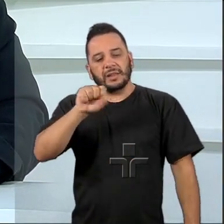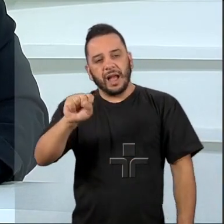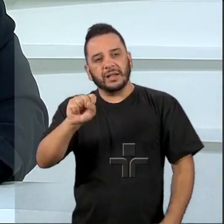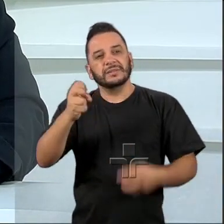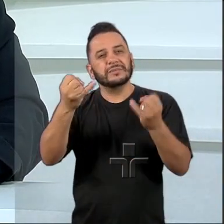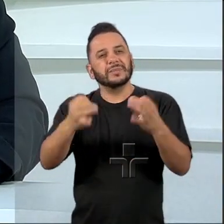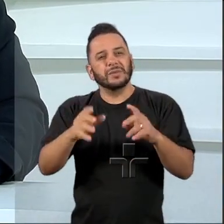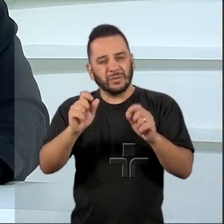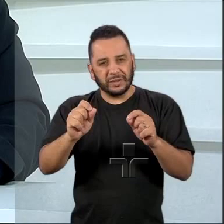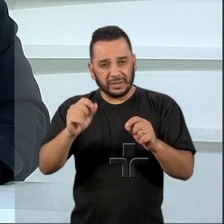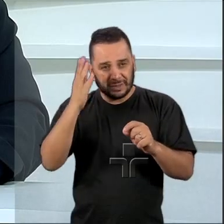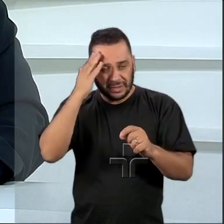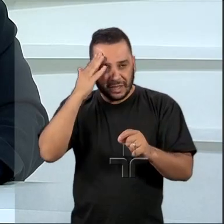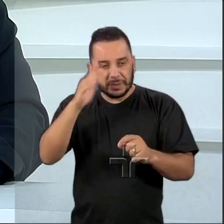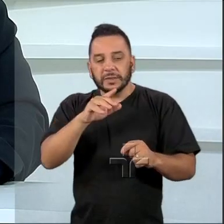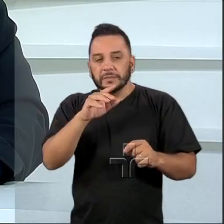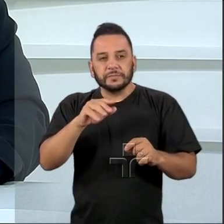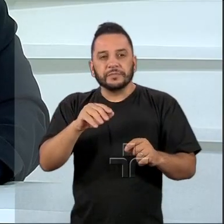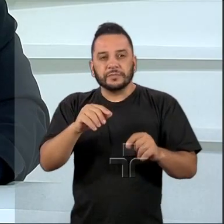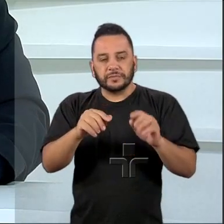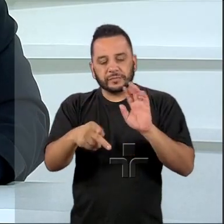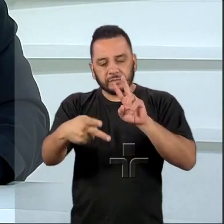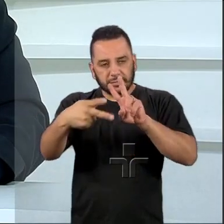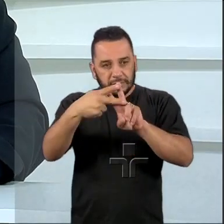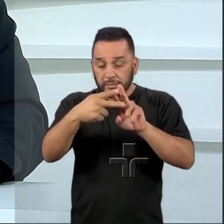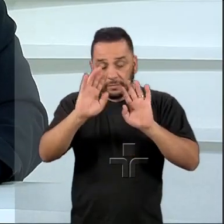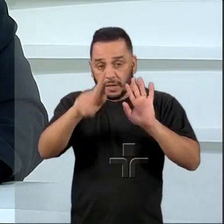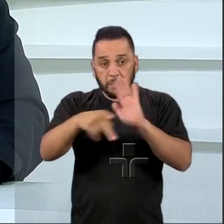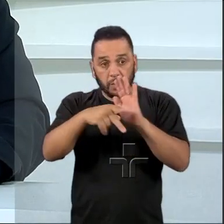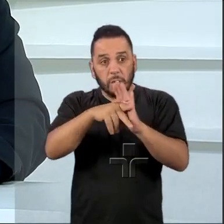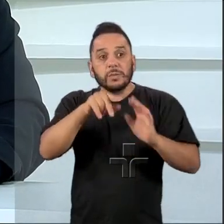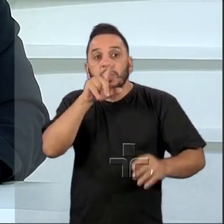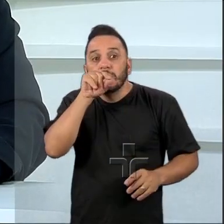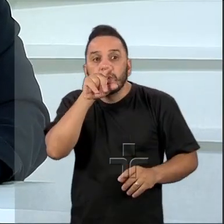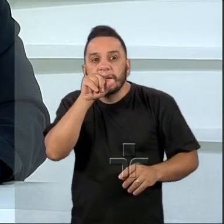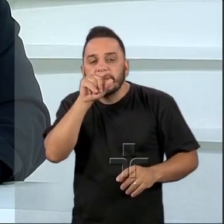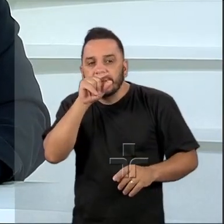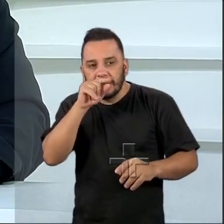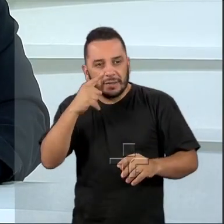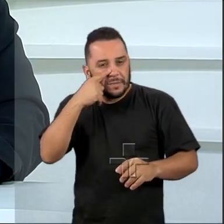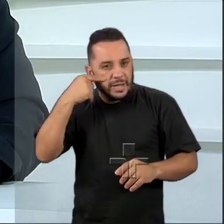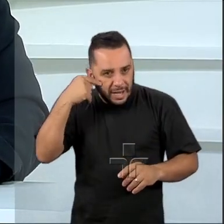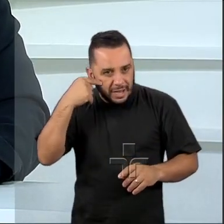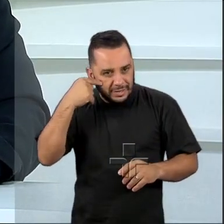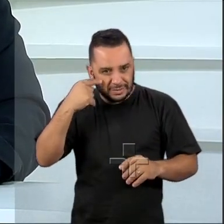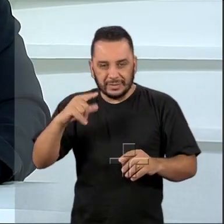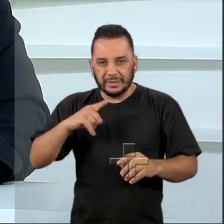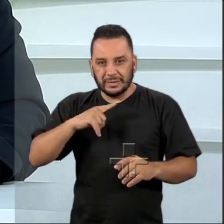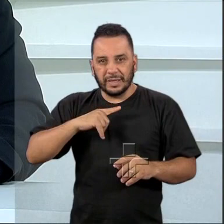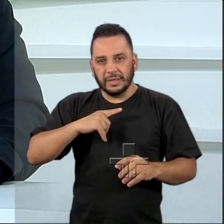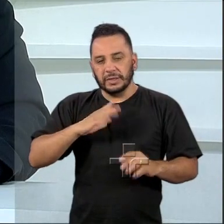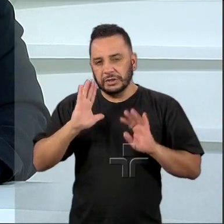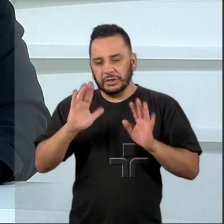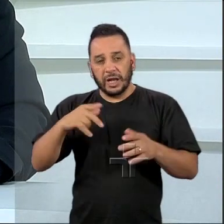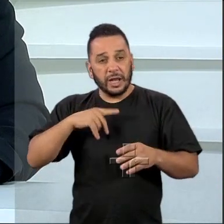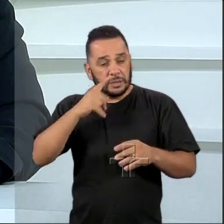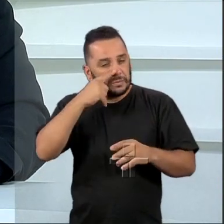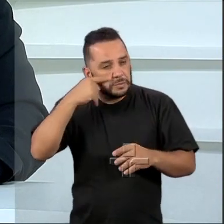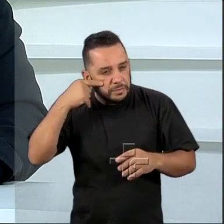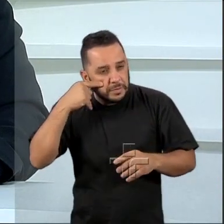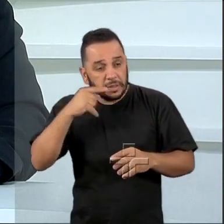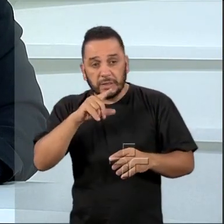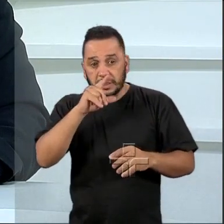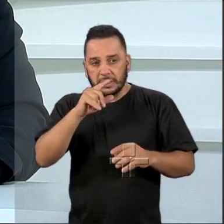de retweets, por exemplo, do Meirelles. Que os retweets do Meirelles são na ordem da dezena, enquanto que os retweets